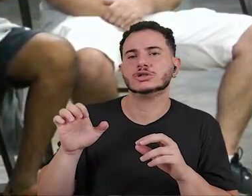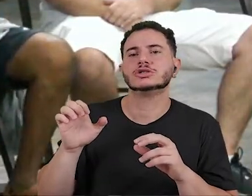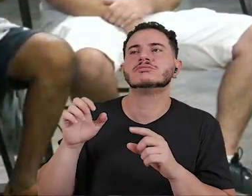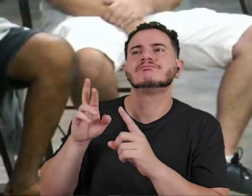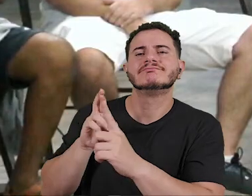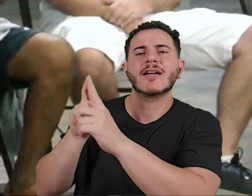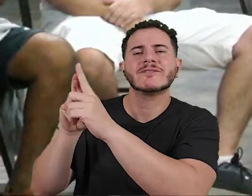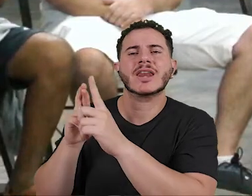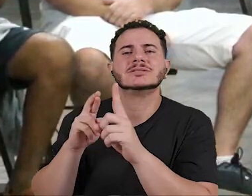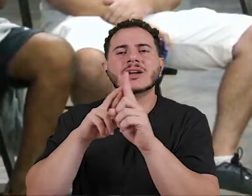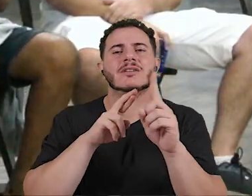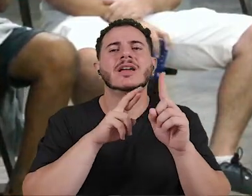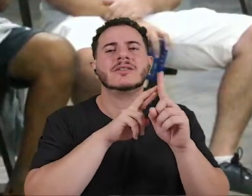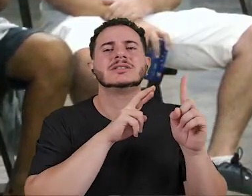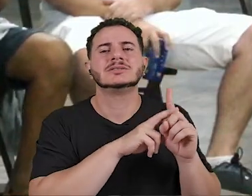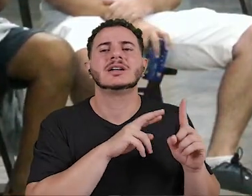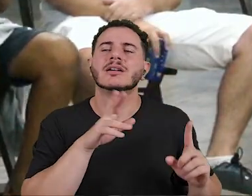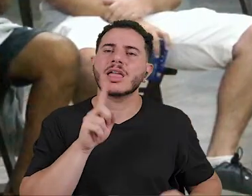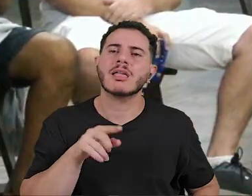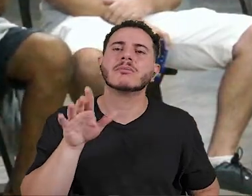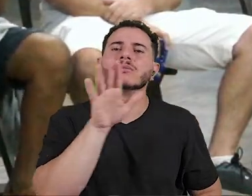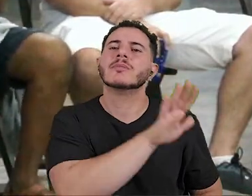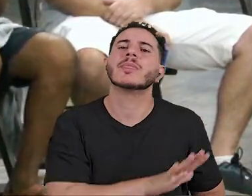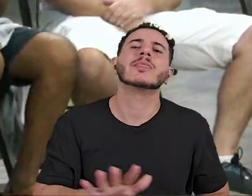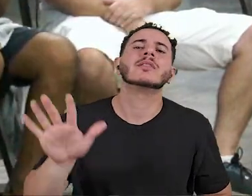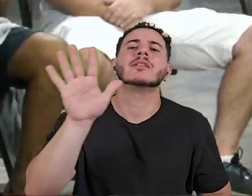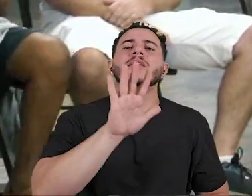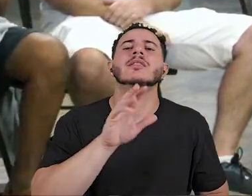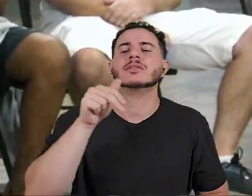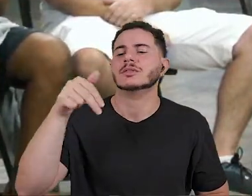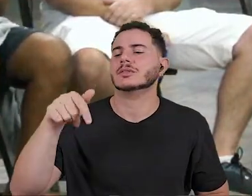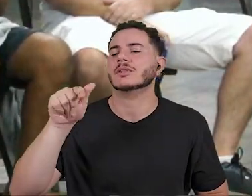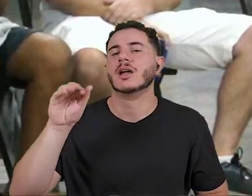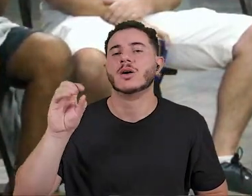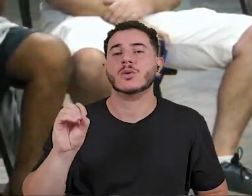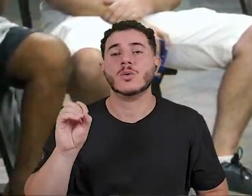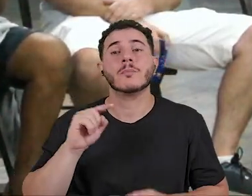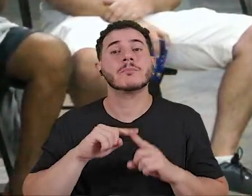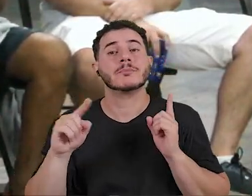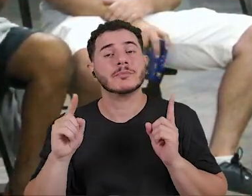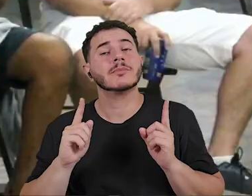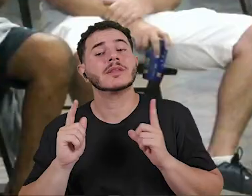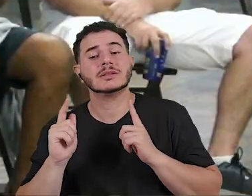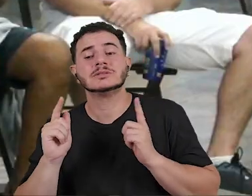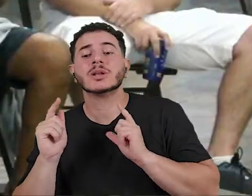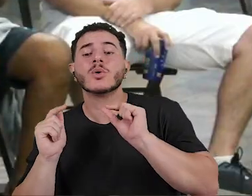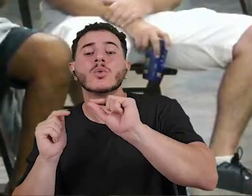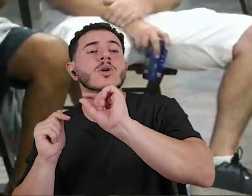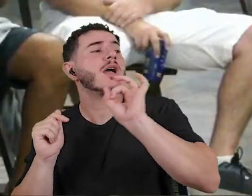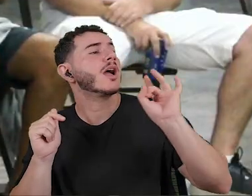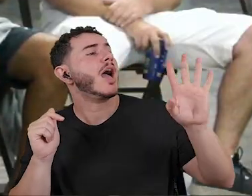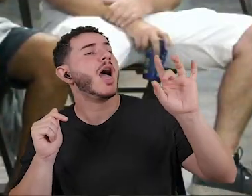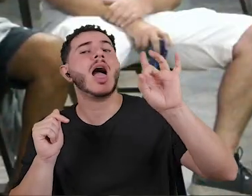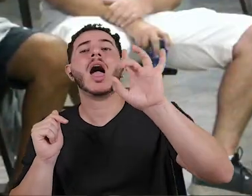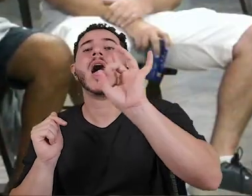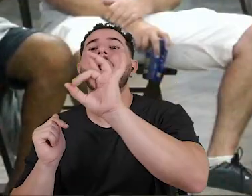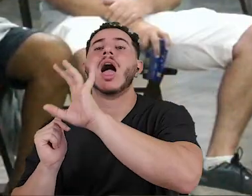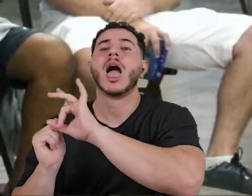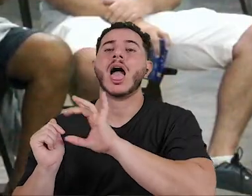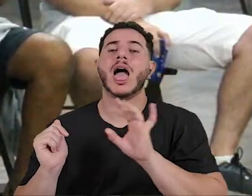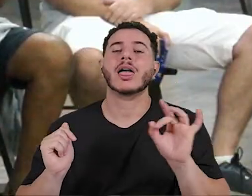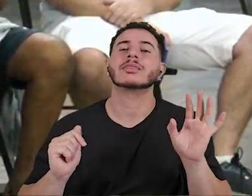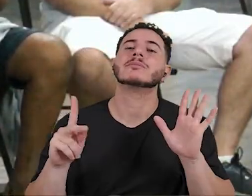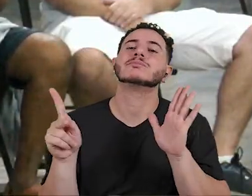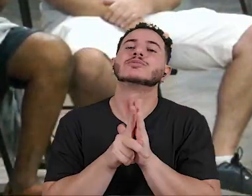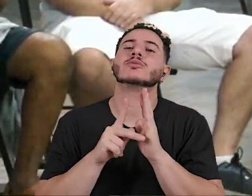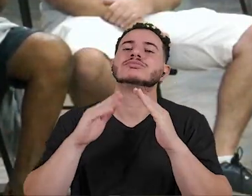cada nação traz, como se diz, a sua origem, a sua raiz e da sua casa. Mas não tem nada a ver,